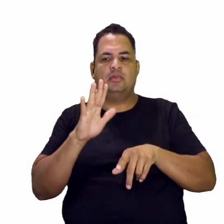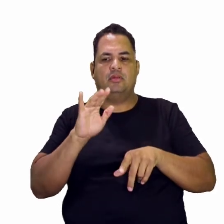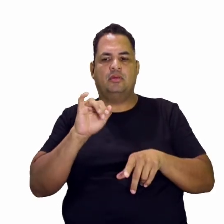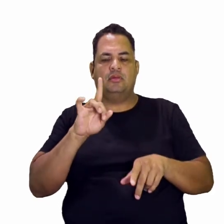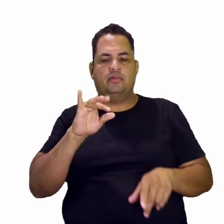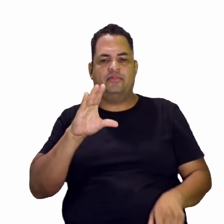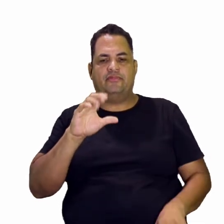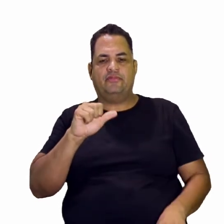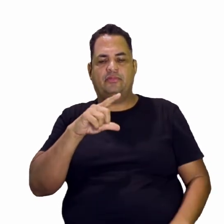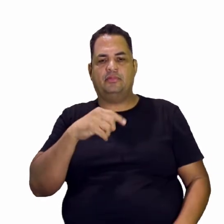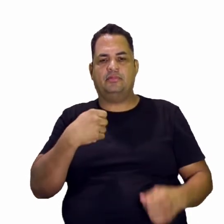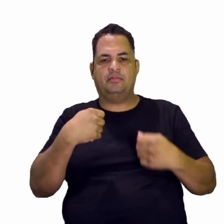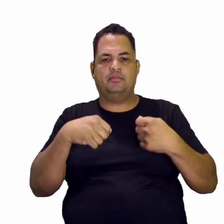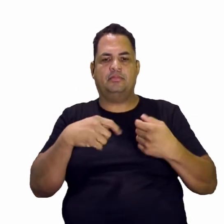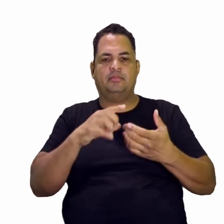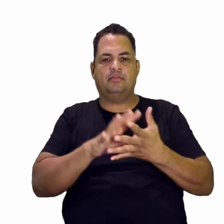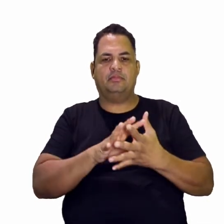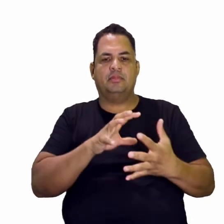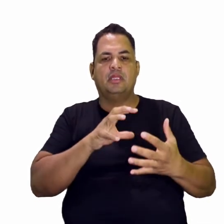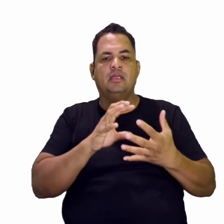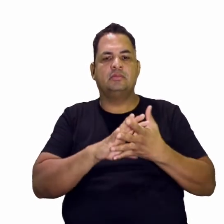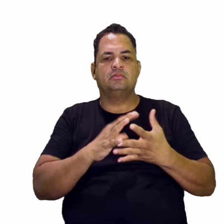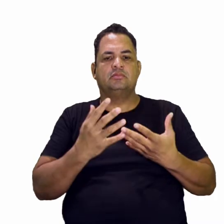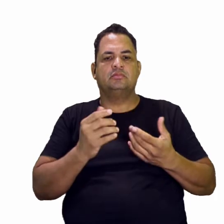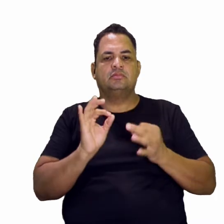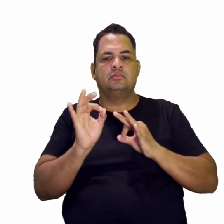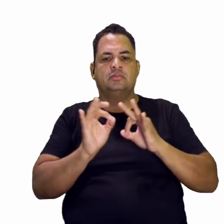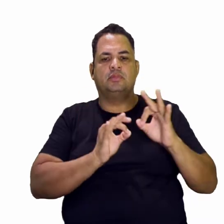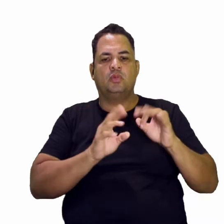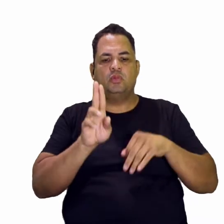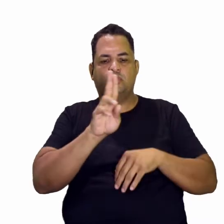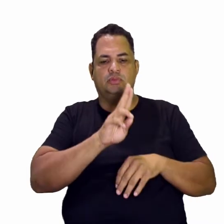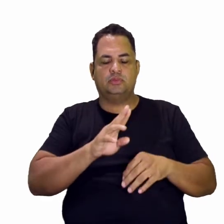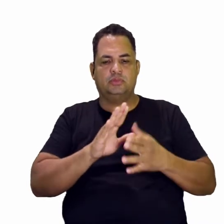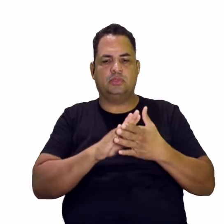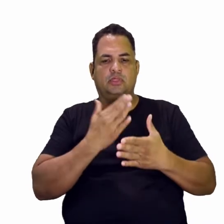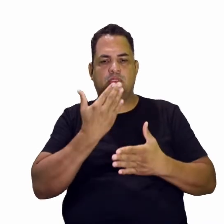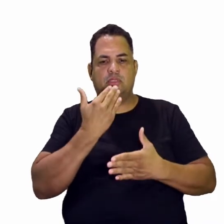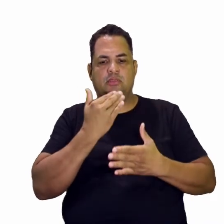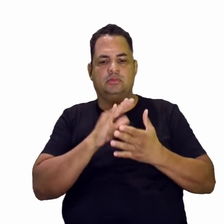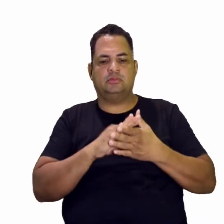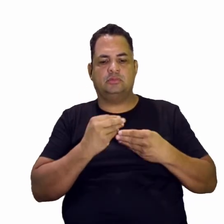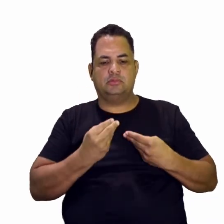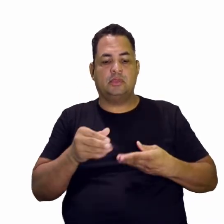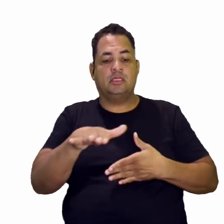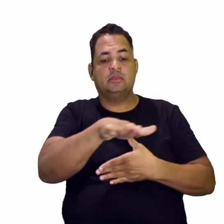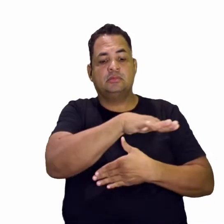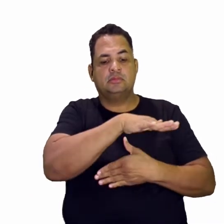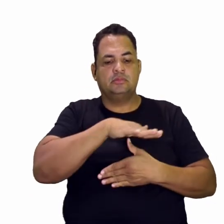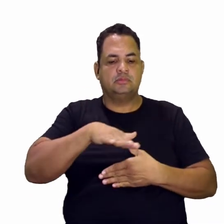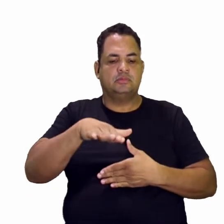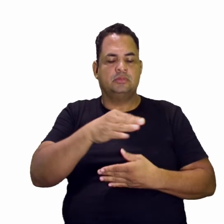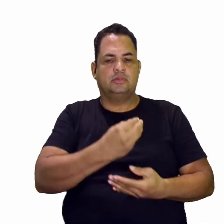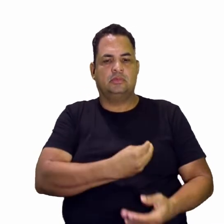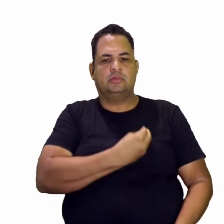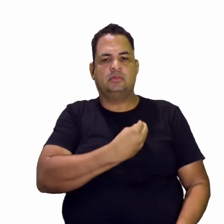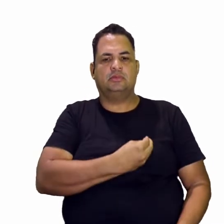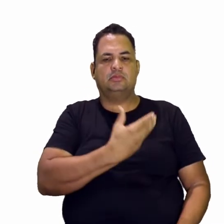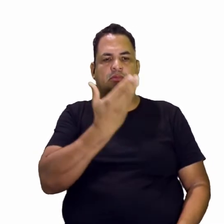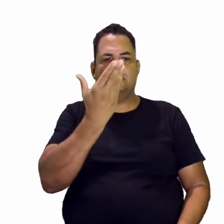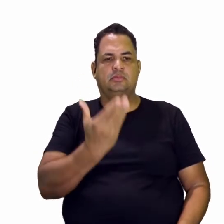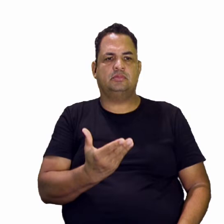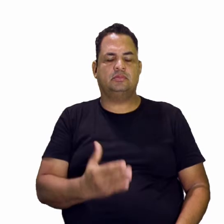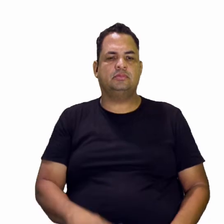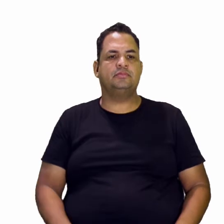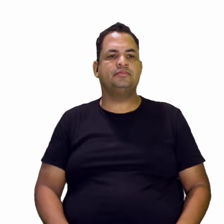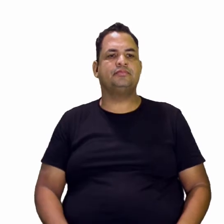heterótrofos. Então, eles vão ter que obter alimento, eles vão ter que consumir o alimento que esteja disponível no ambiente onde eles estão. Vamos dar uma